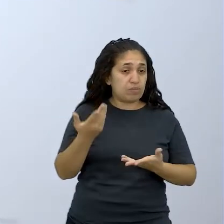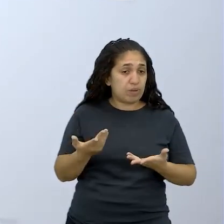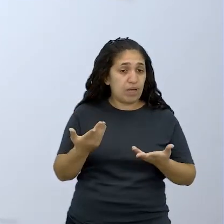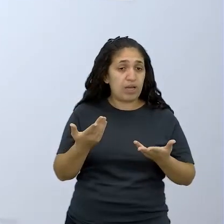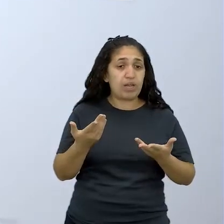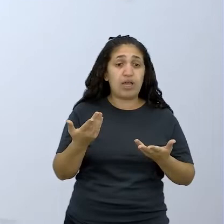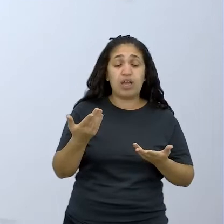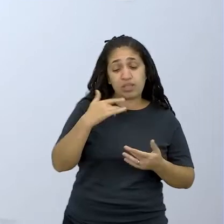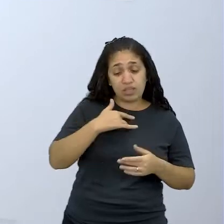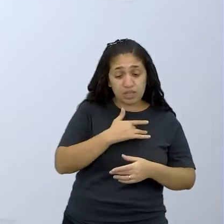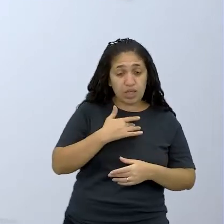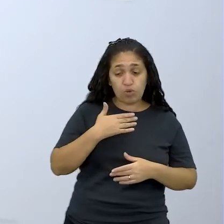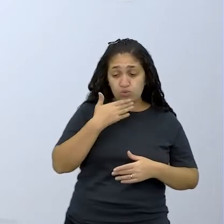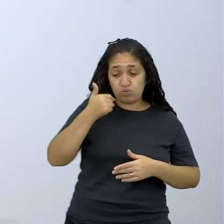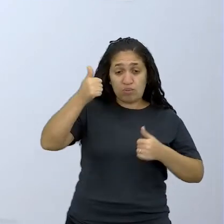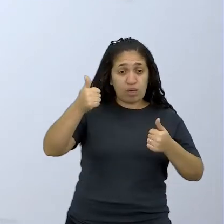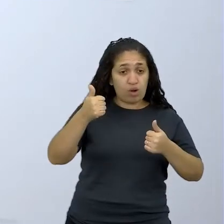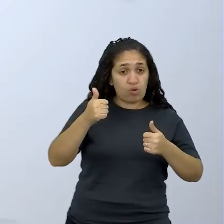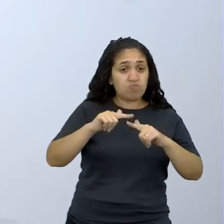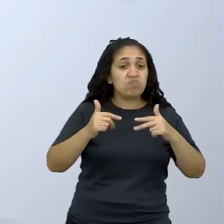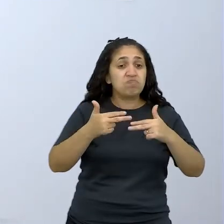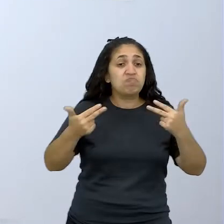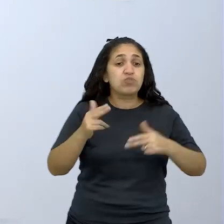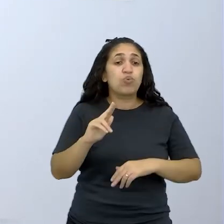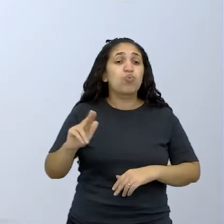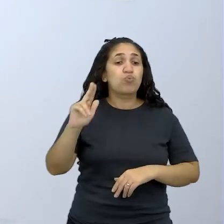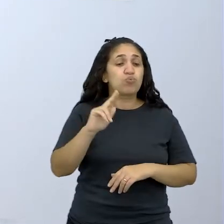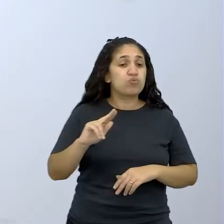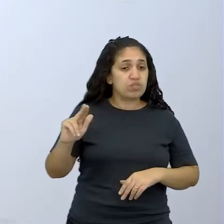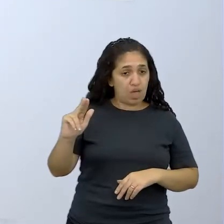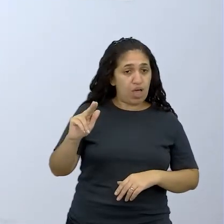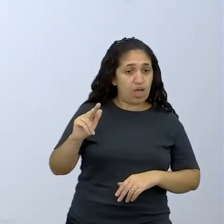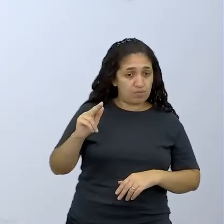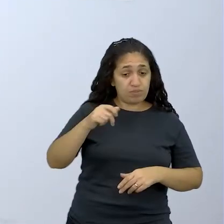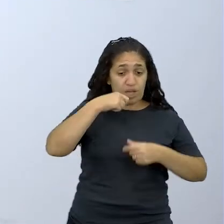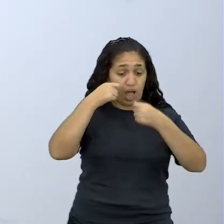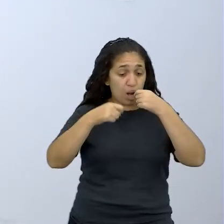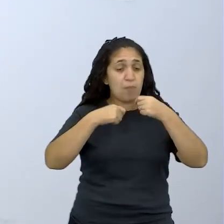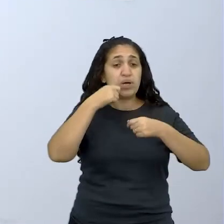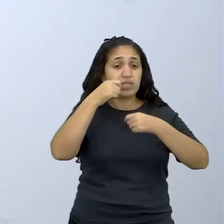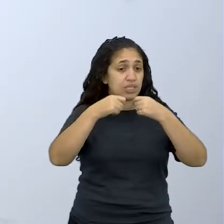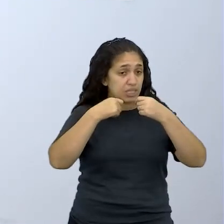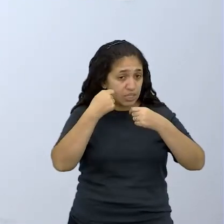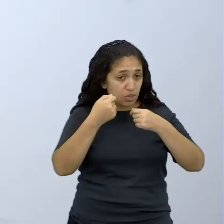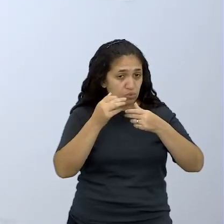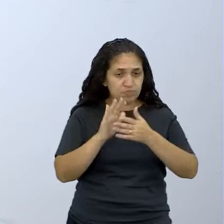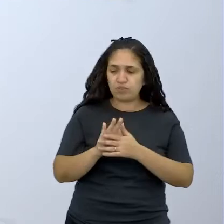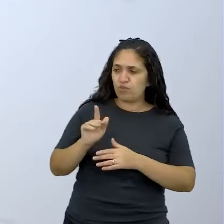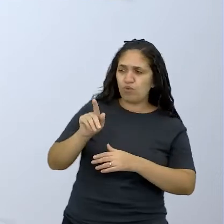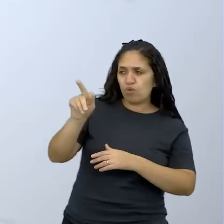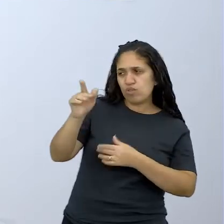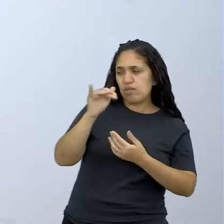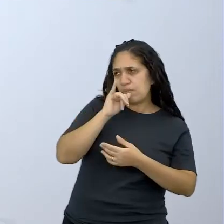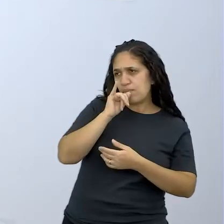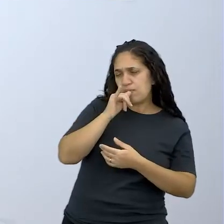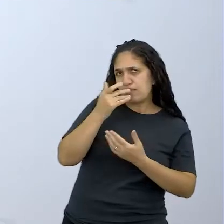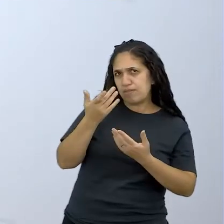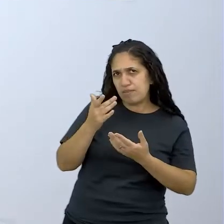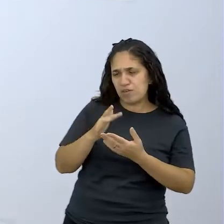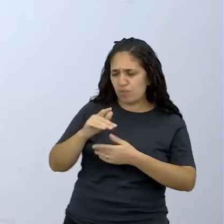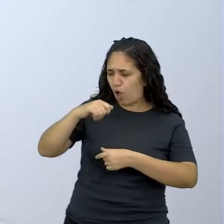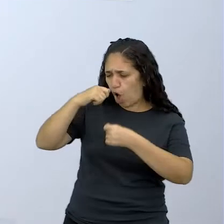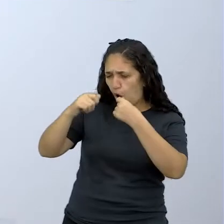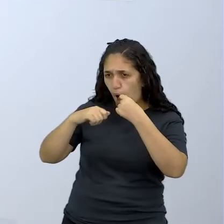a melhor saúde, né? Quais são os elementos utilizados para a sua alimentação? Você é aquela pessoa, por exemplo, que